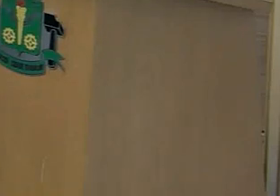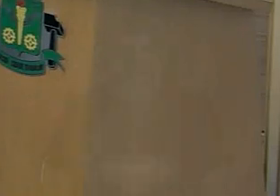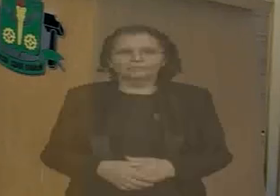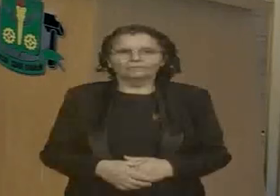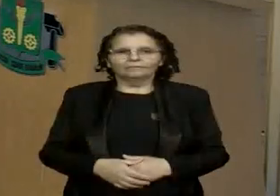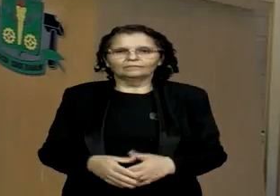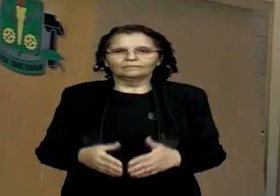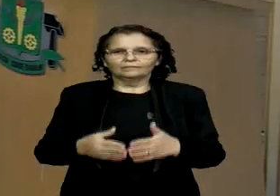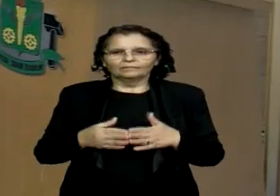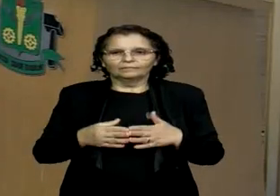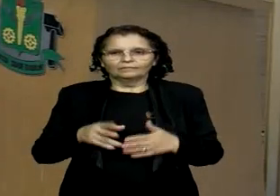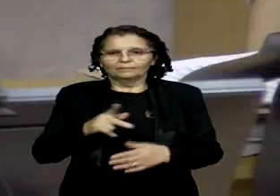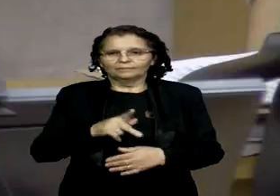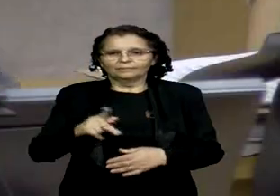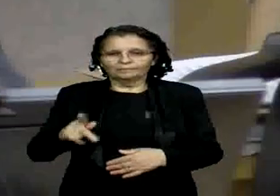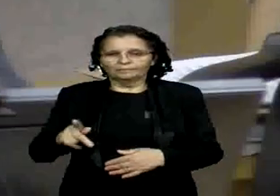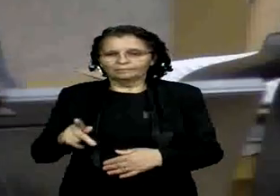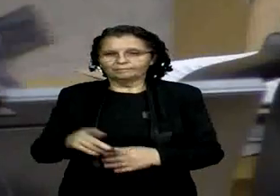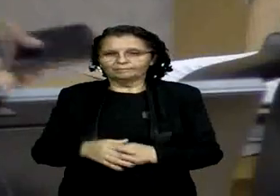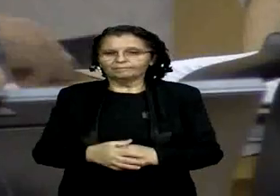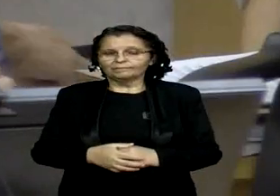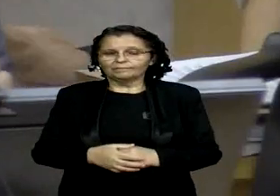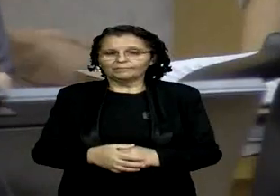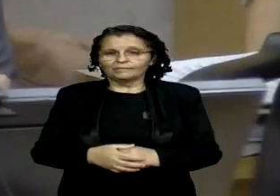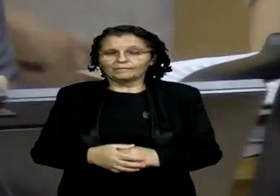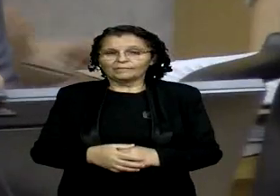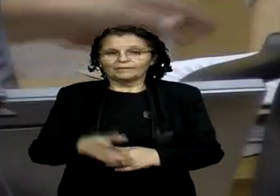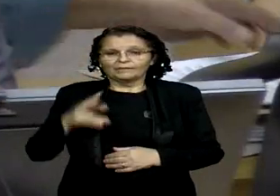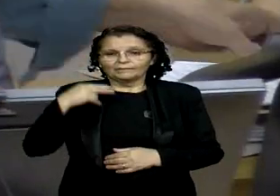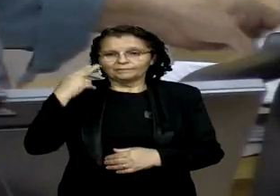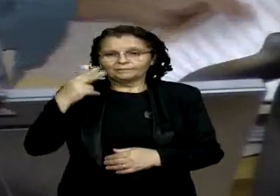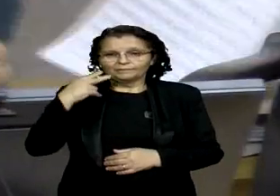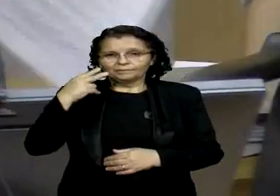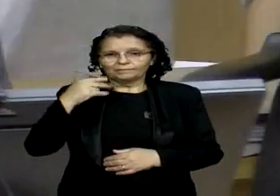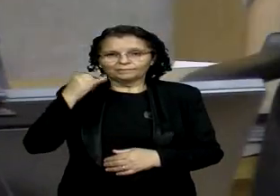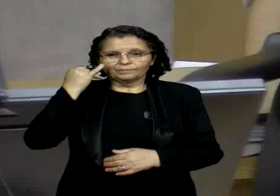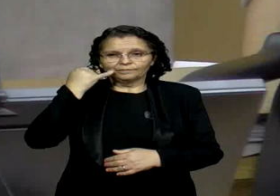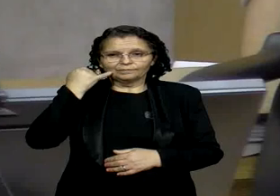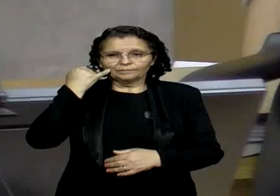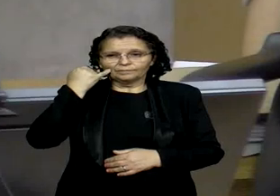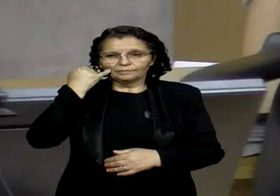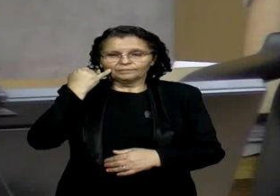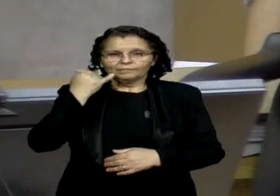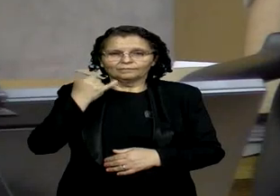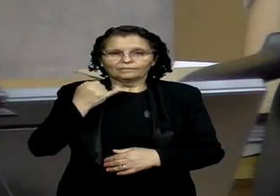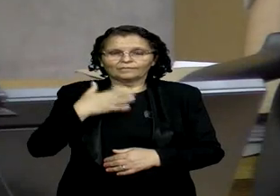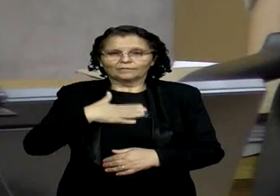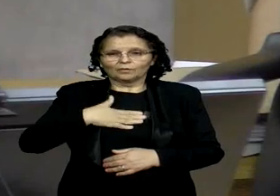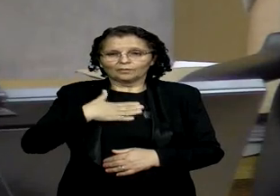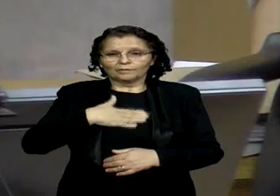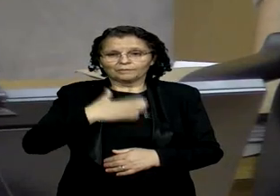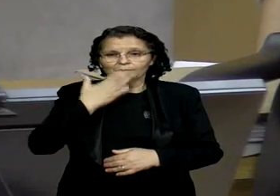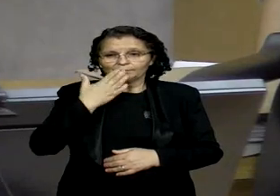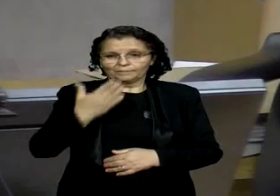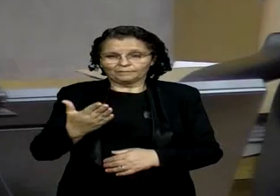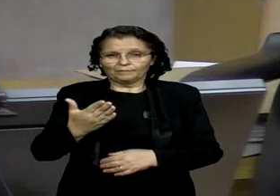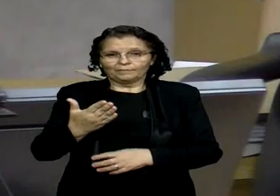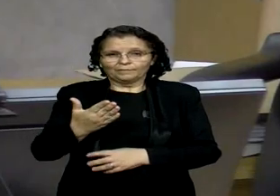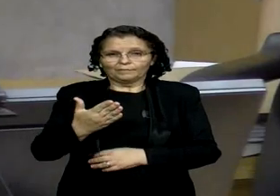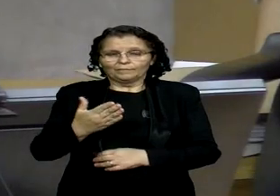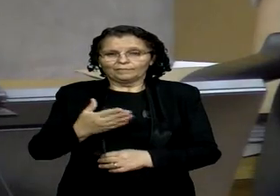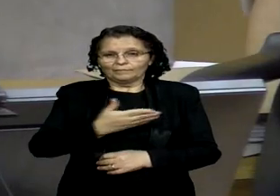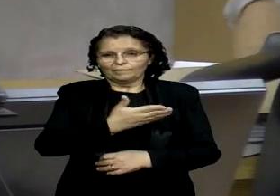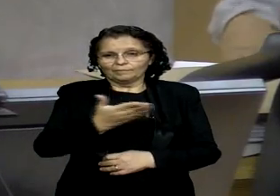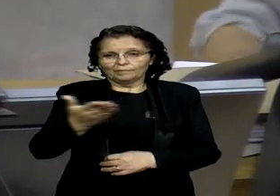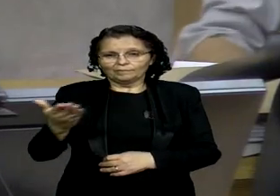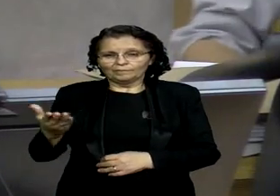Questão de ordem, presidente. Questão de ordem, nobre vereadora Juliana Dativós. Eu gostaria de solicitar, para que fosse